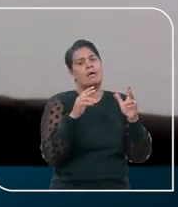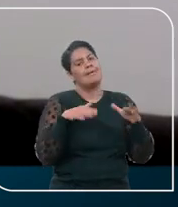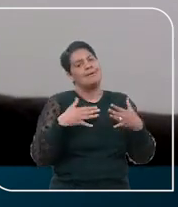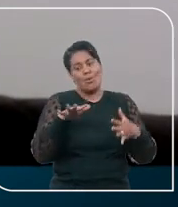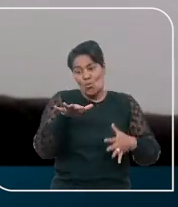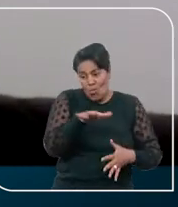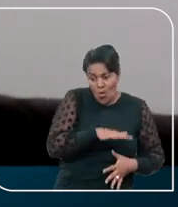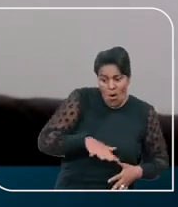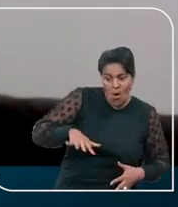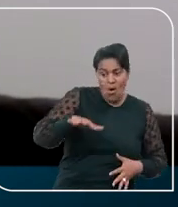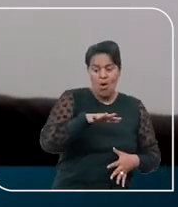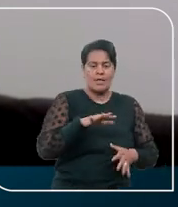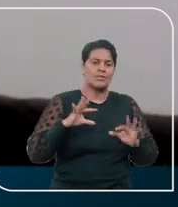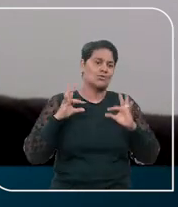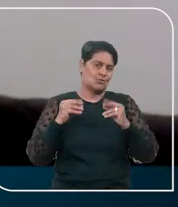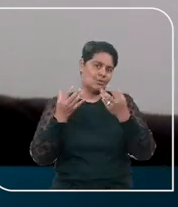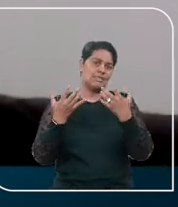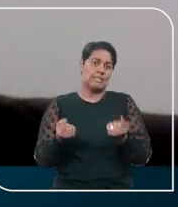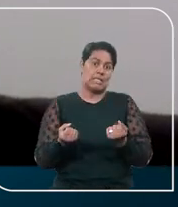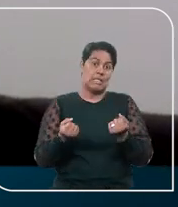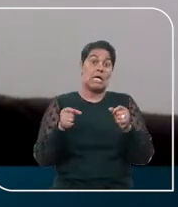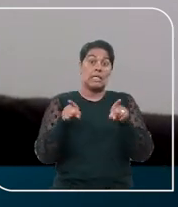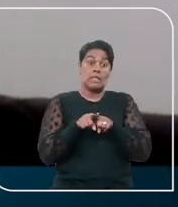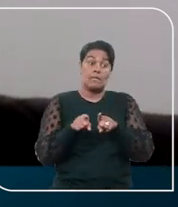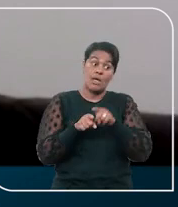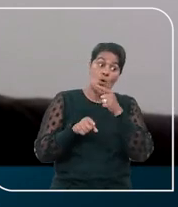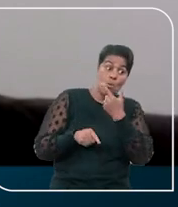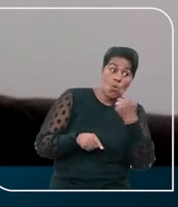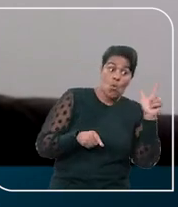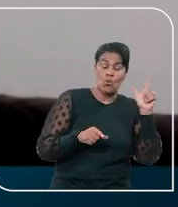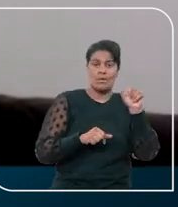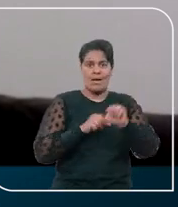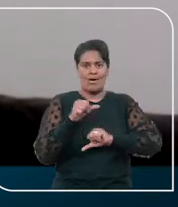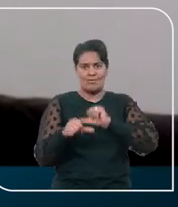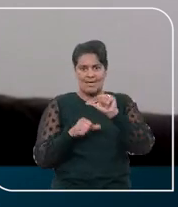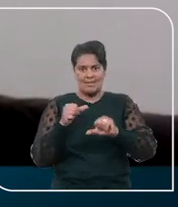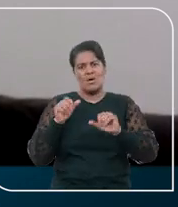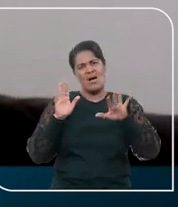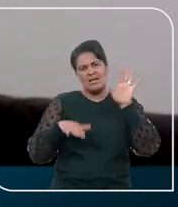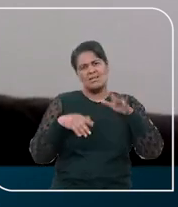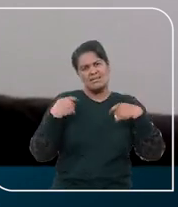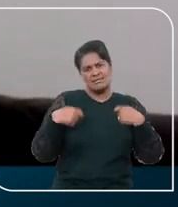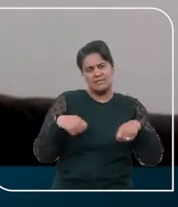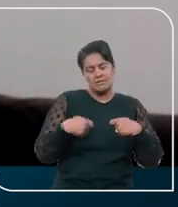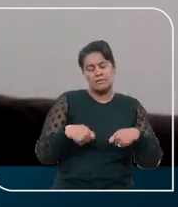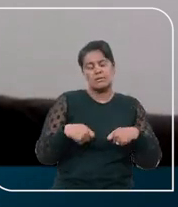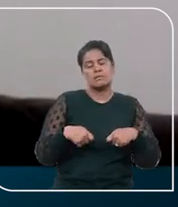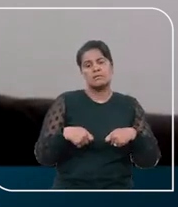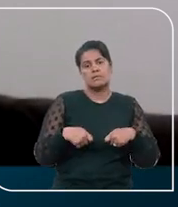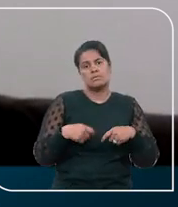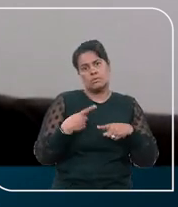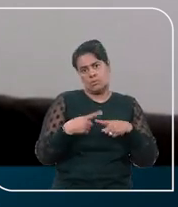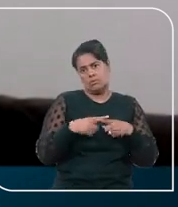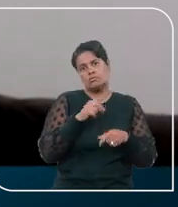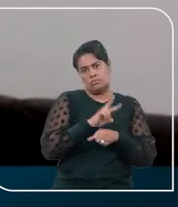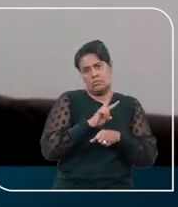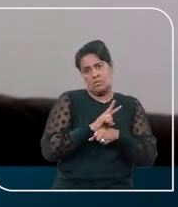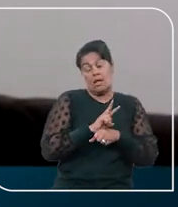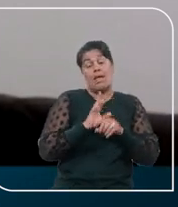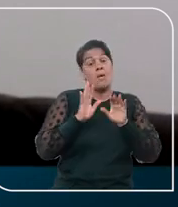demais alterações que são necessárias muitas vezes por conta desse dever de manutenção e conservação devem